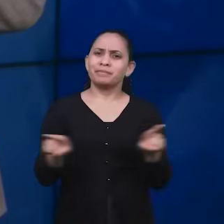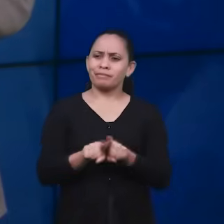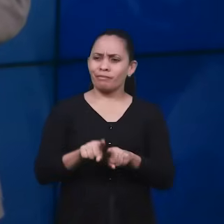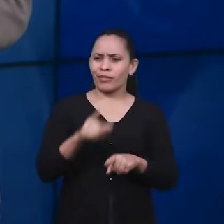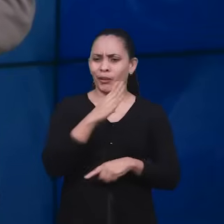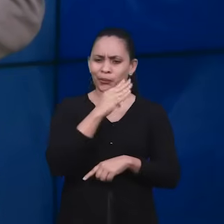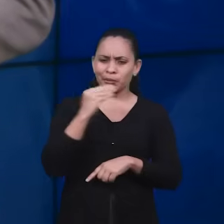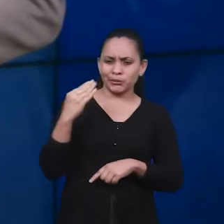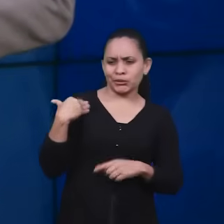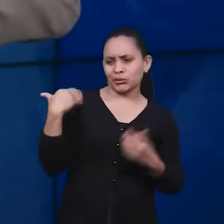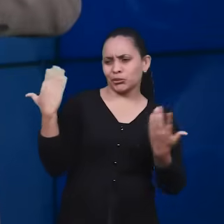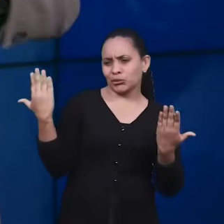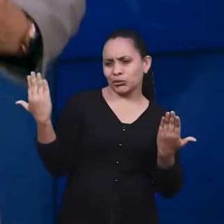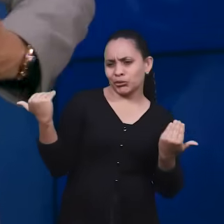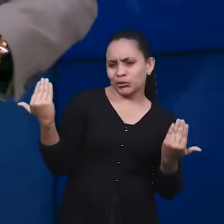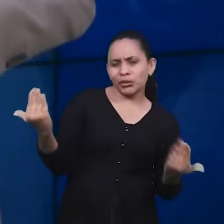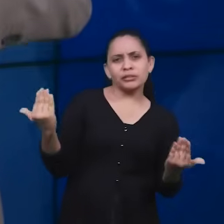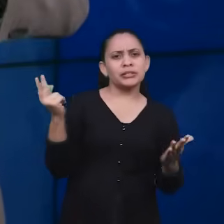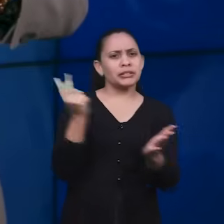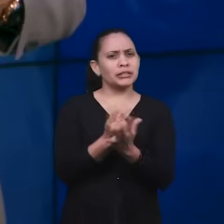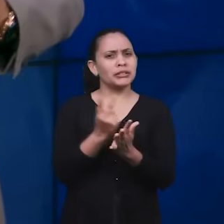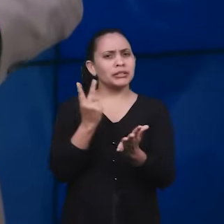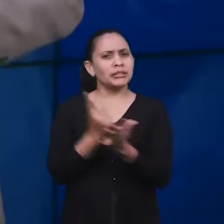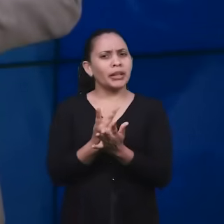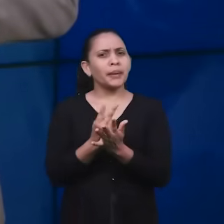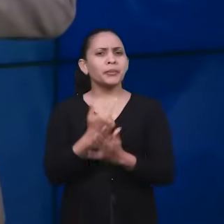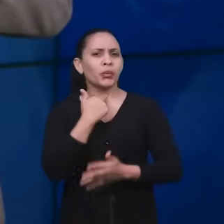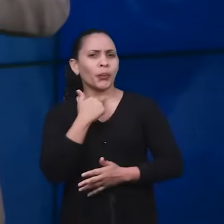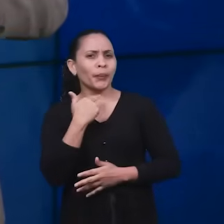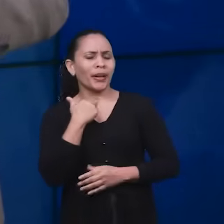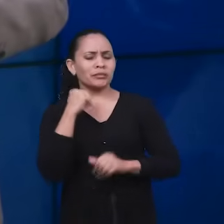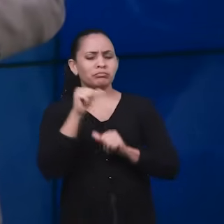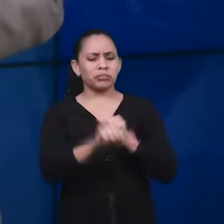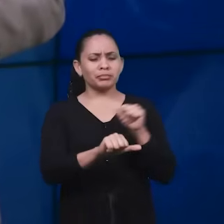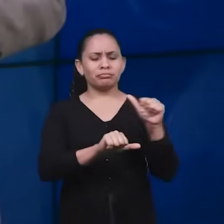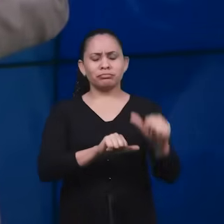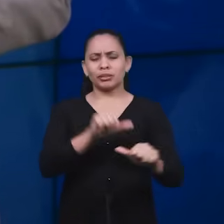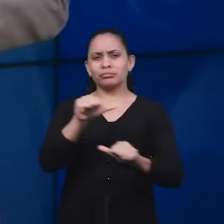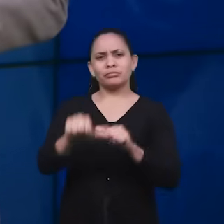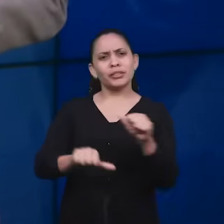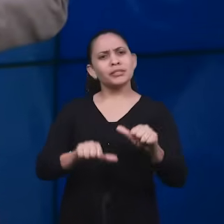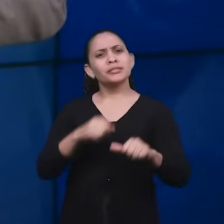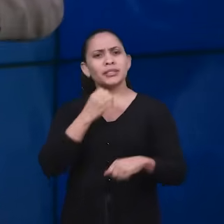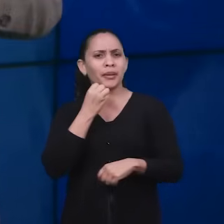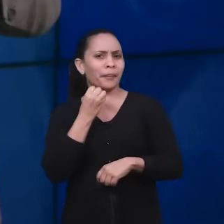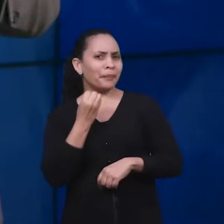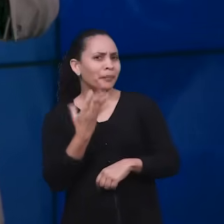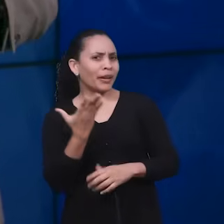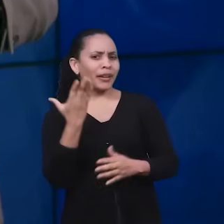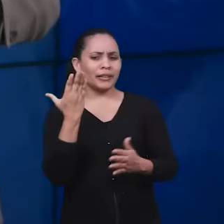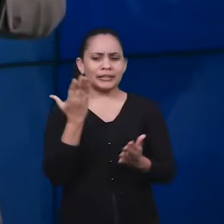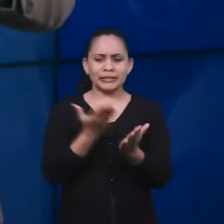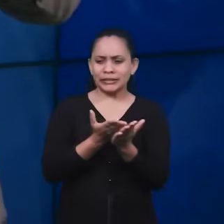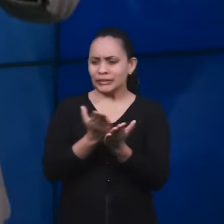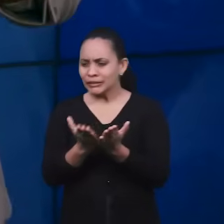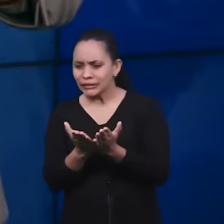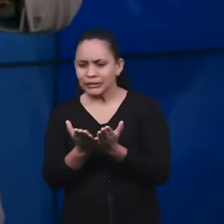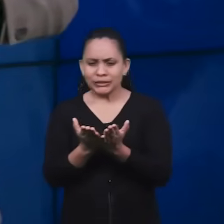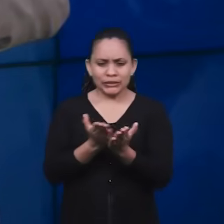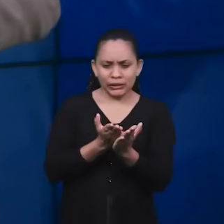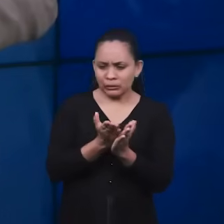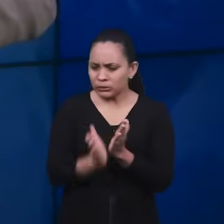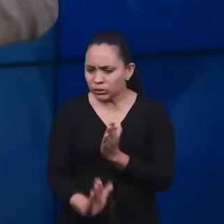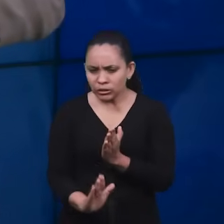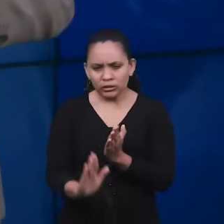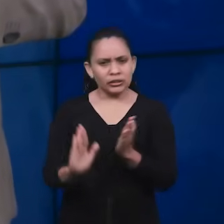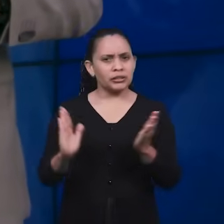criança, vira adolescente, vira jovem, por isso ele está sempre preocupado que em cada mudança dessa ele fique bem, ele não perca o caminho, a